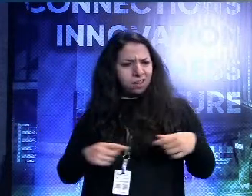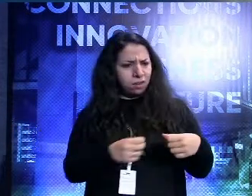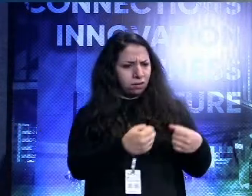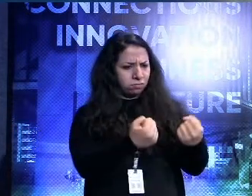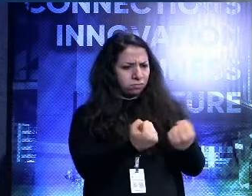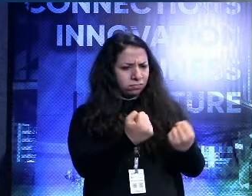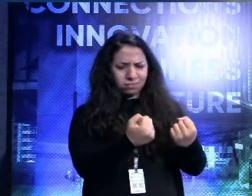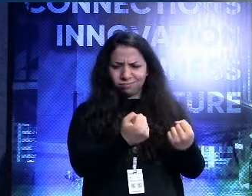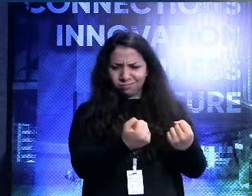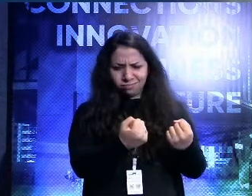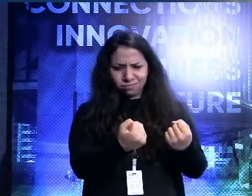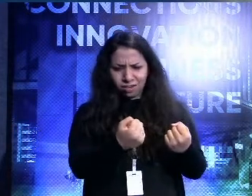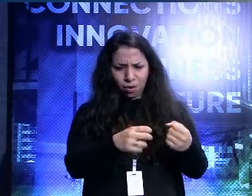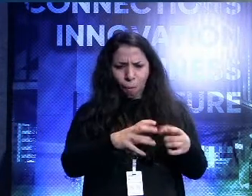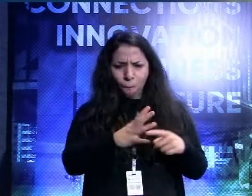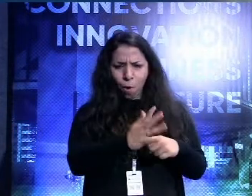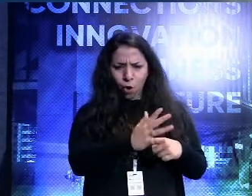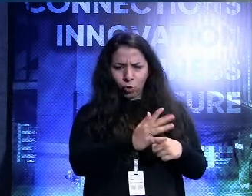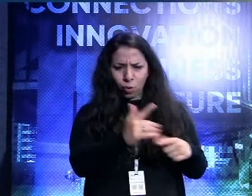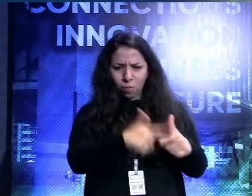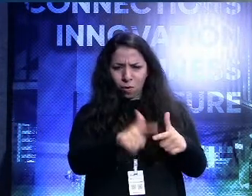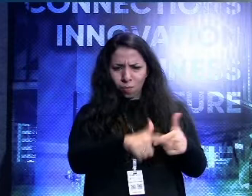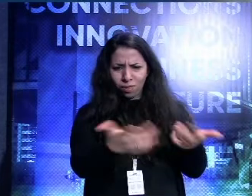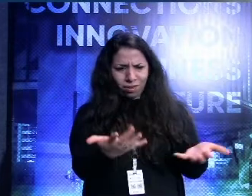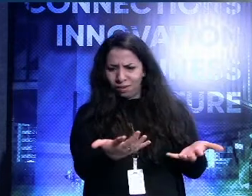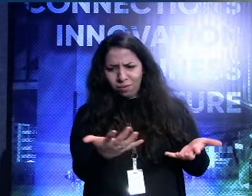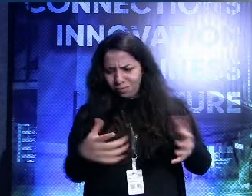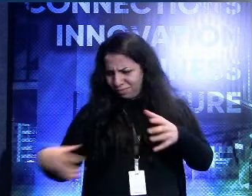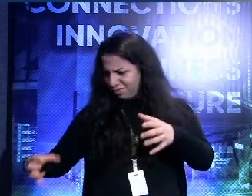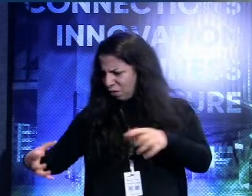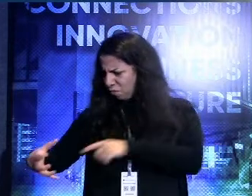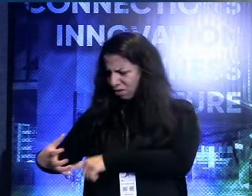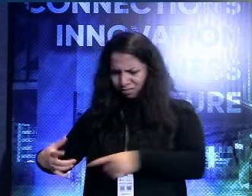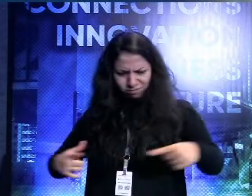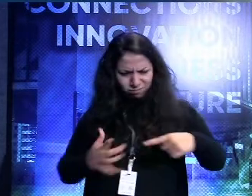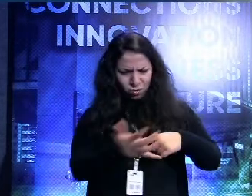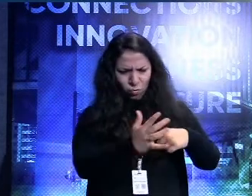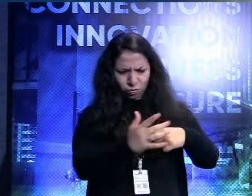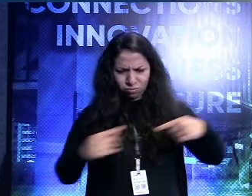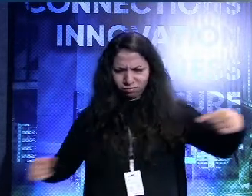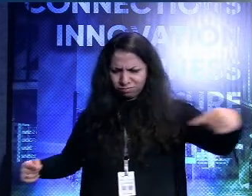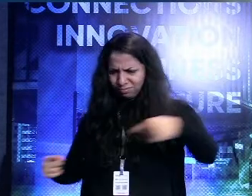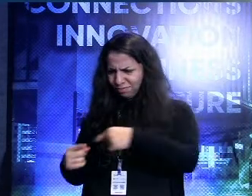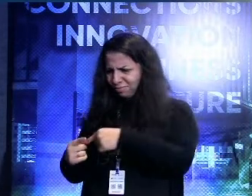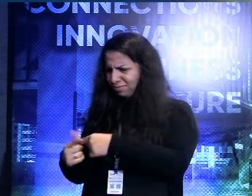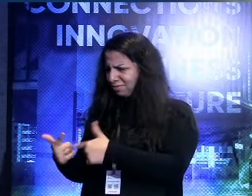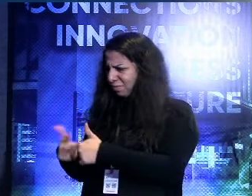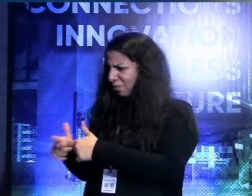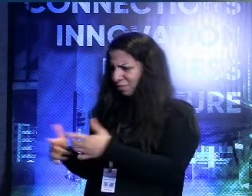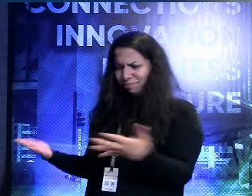furou o pneu, o motor para de funcionar. Agora que eu vi, a gente tem uma TV aqui que eu posso usar.